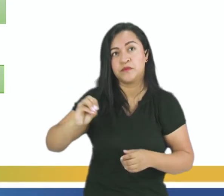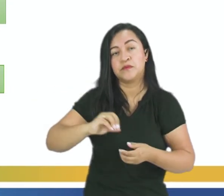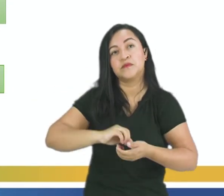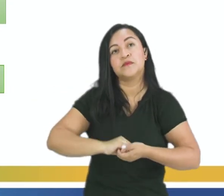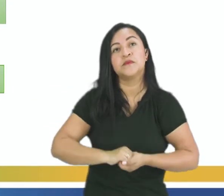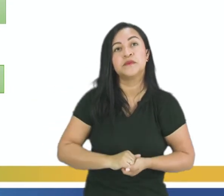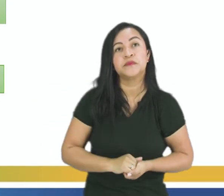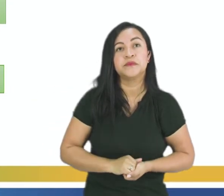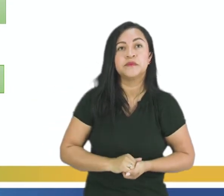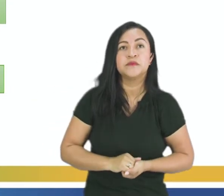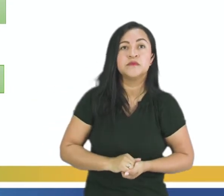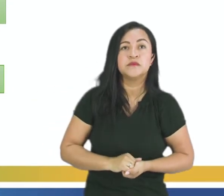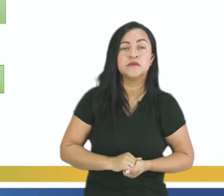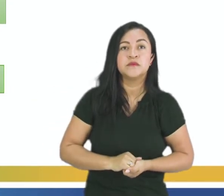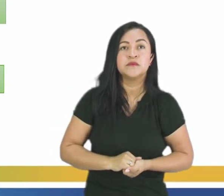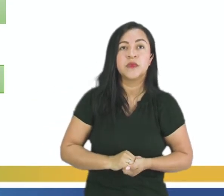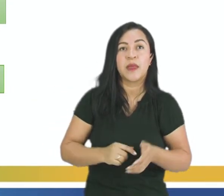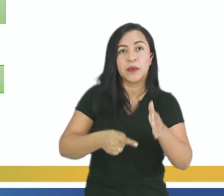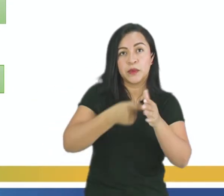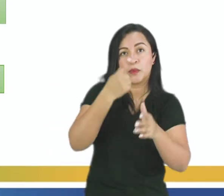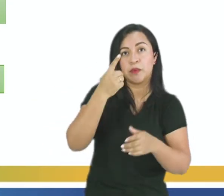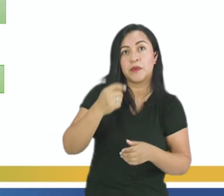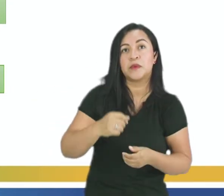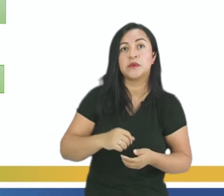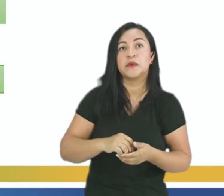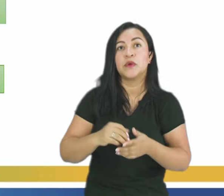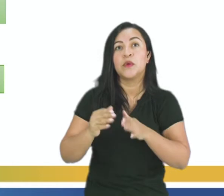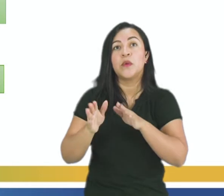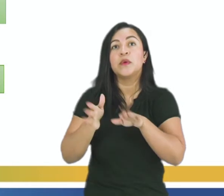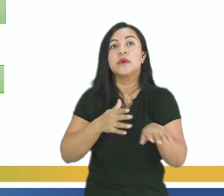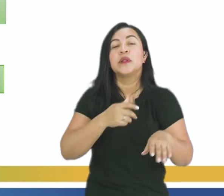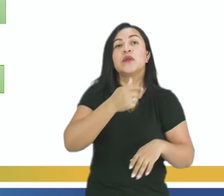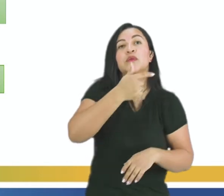y igual a 10, que é a nossa primeira equação,